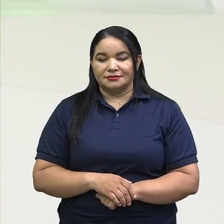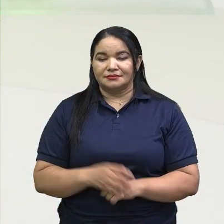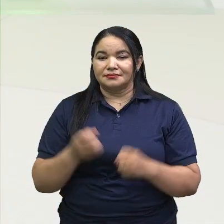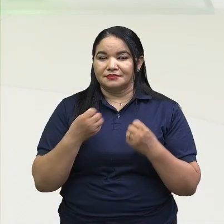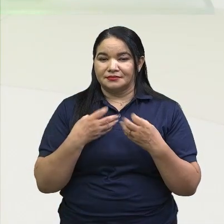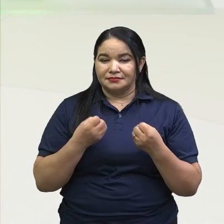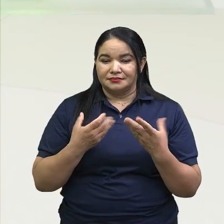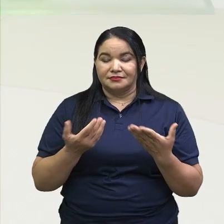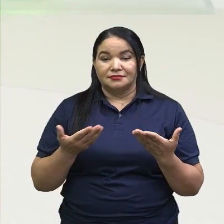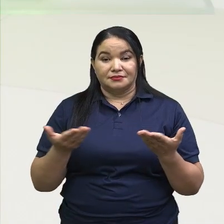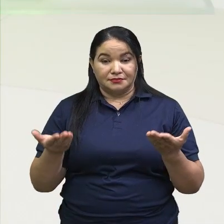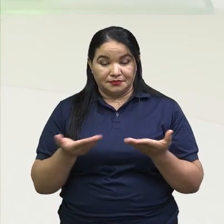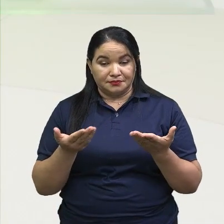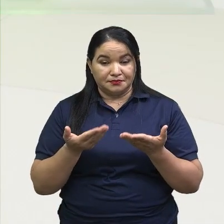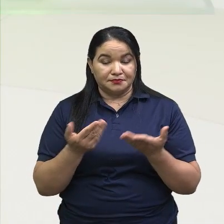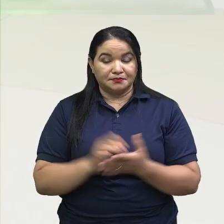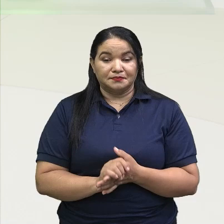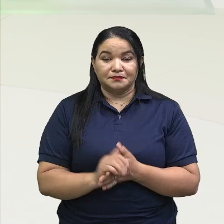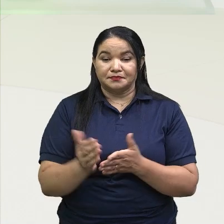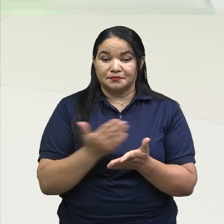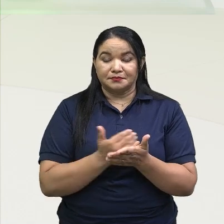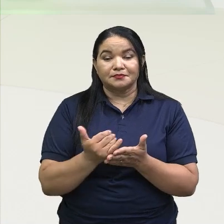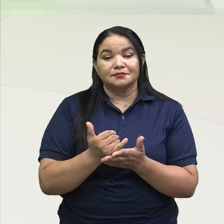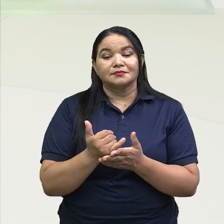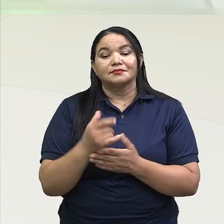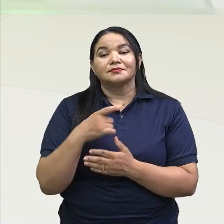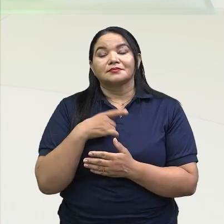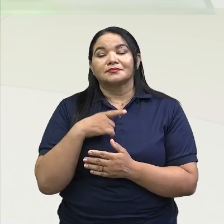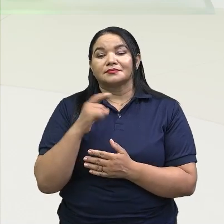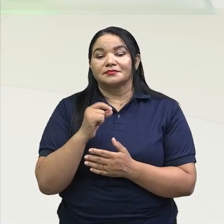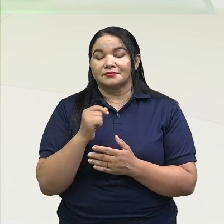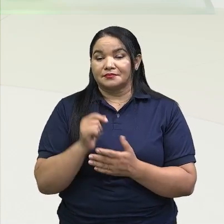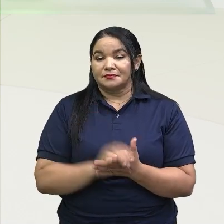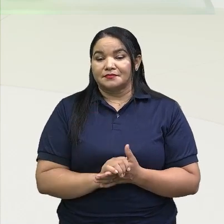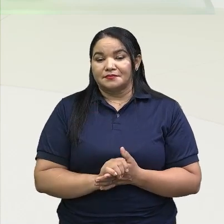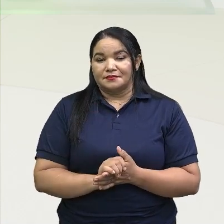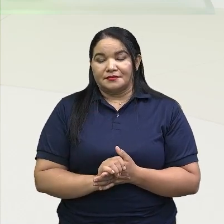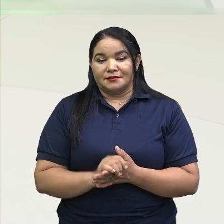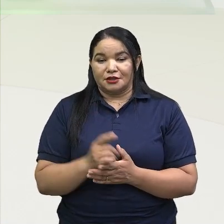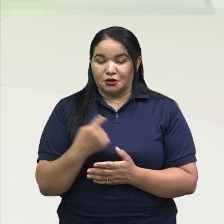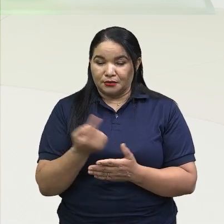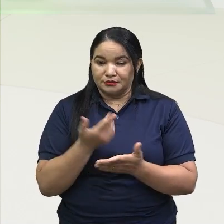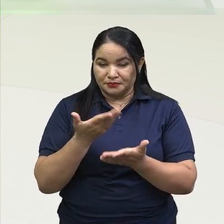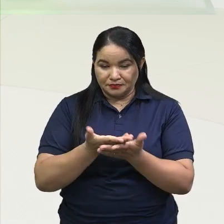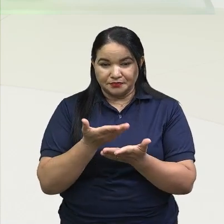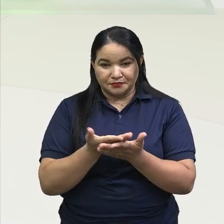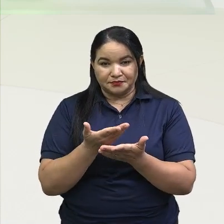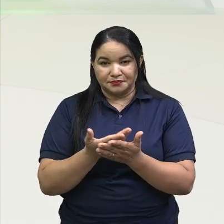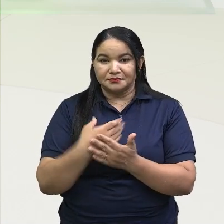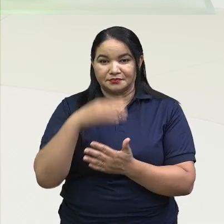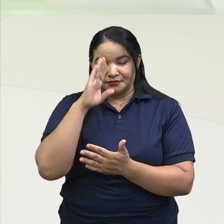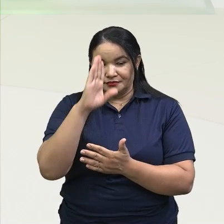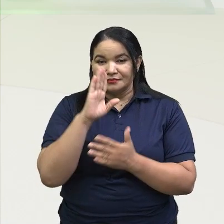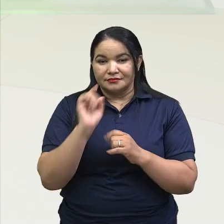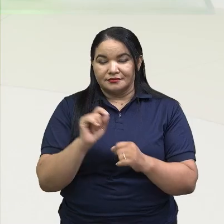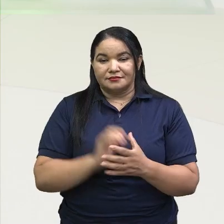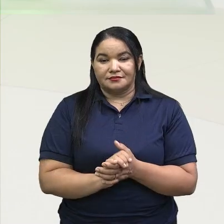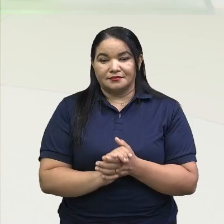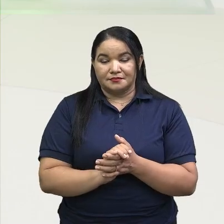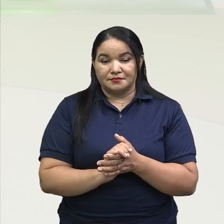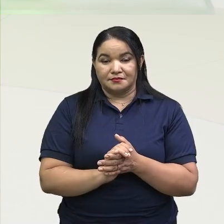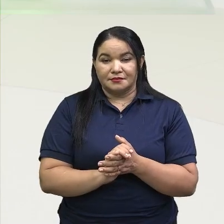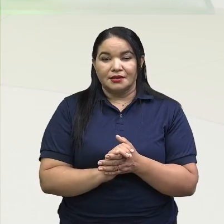Muito bem, com essa introdução, nós estudamos principalmente os